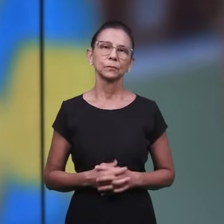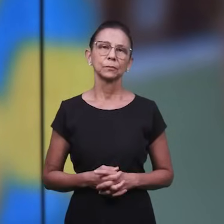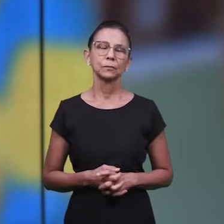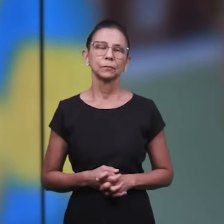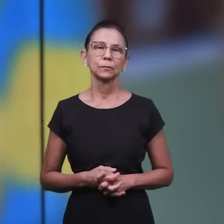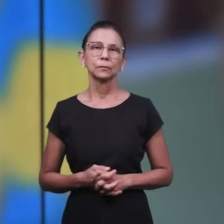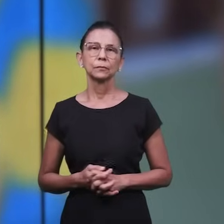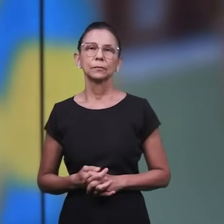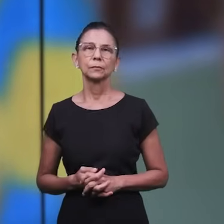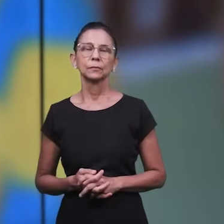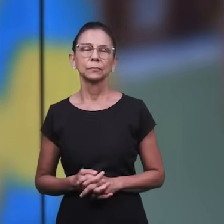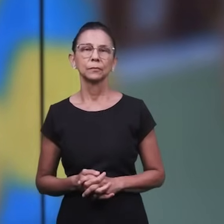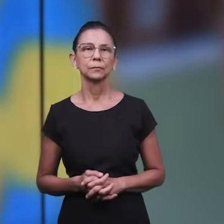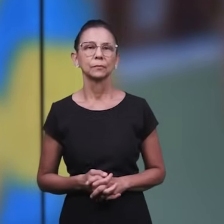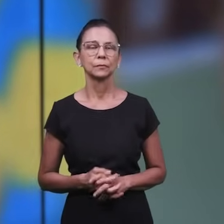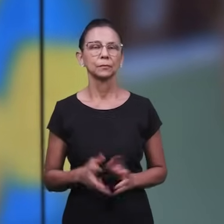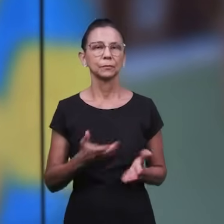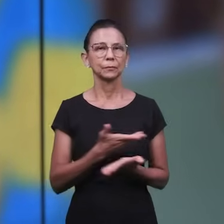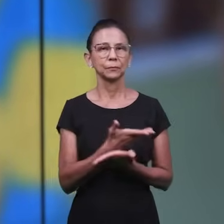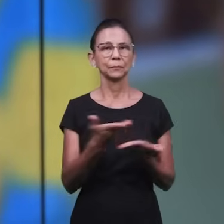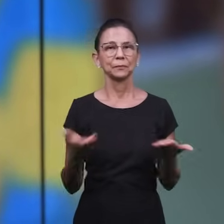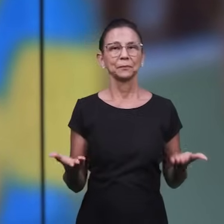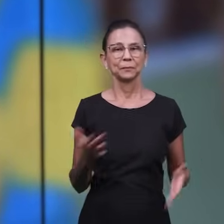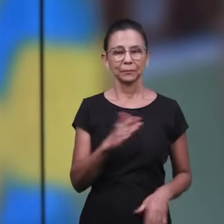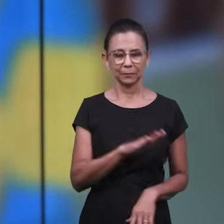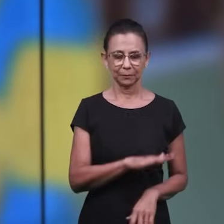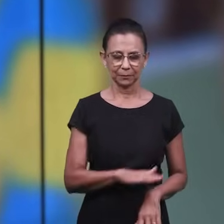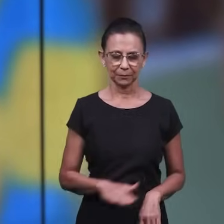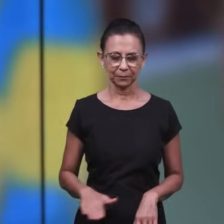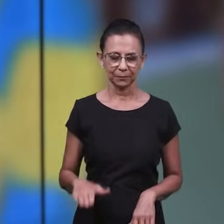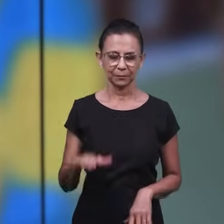Cumprimentamos as crianças, os intermediários, os